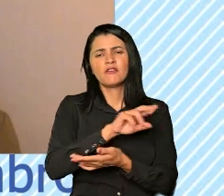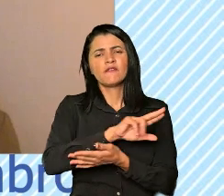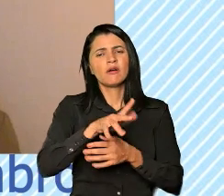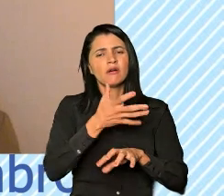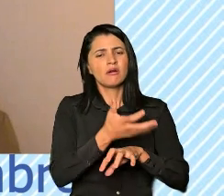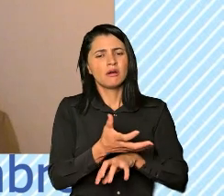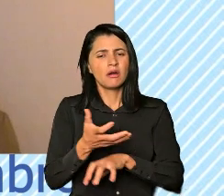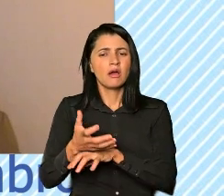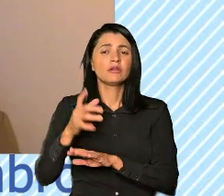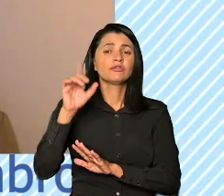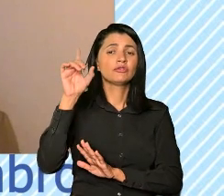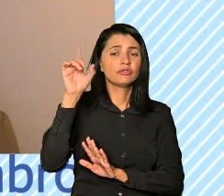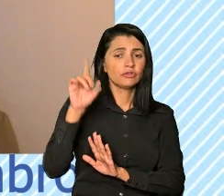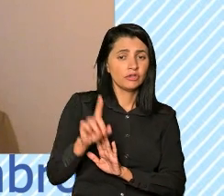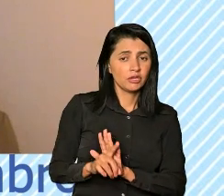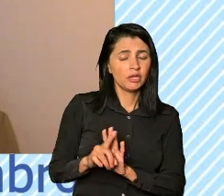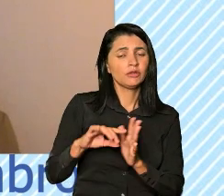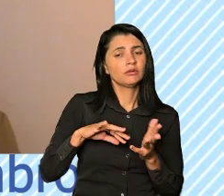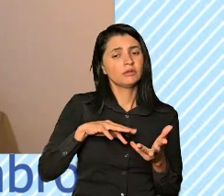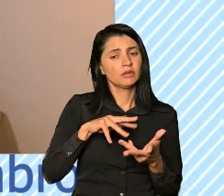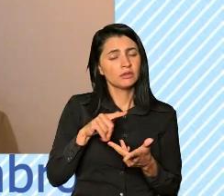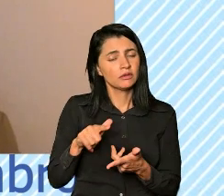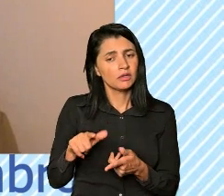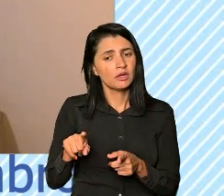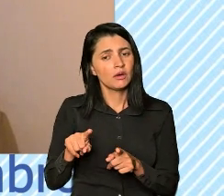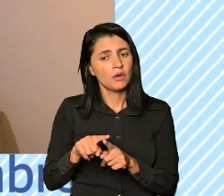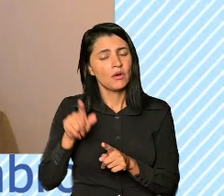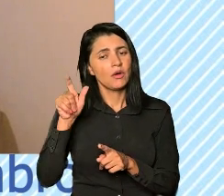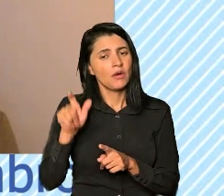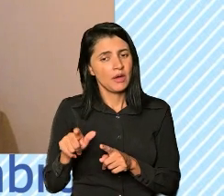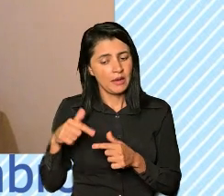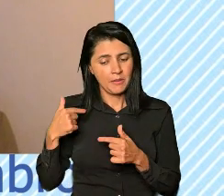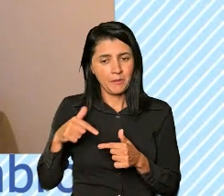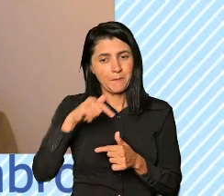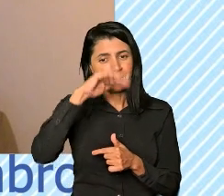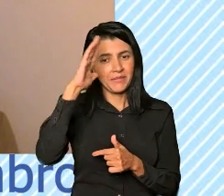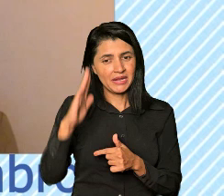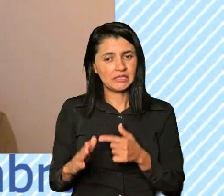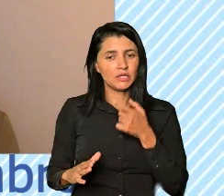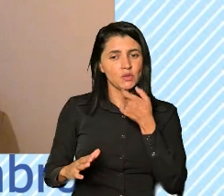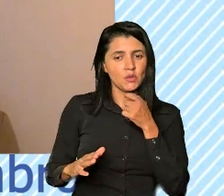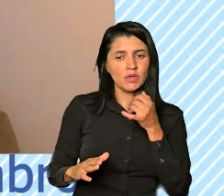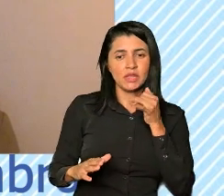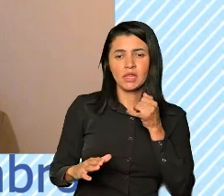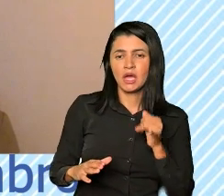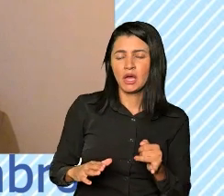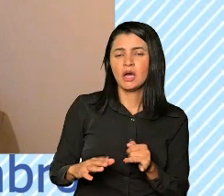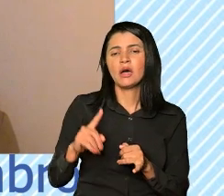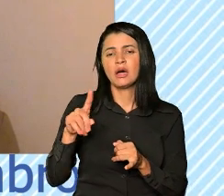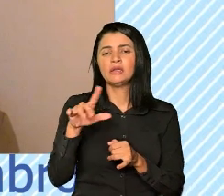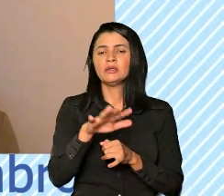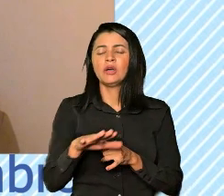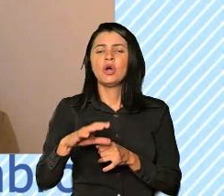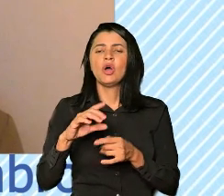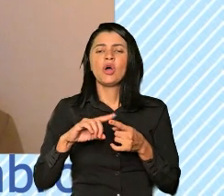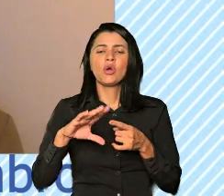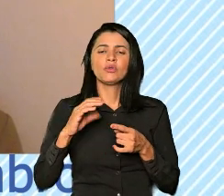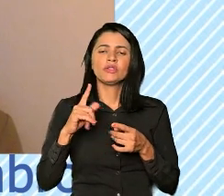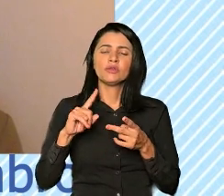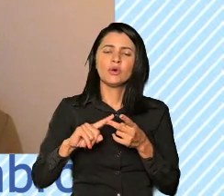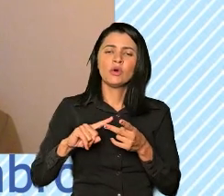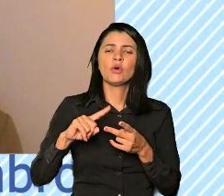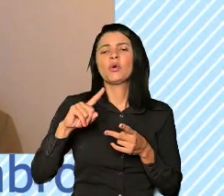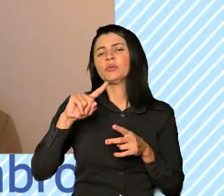multidisciplinar em Direito Internacional, operações Brasil e Itália, nos campos contencioso, propriedade